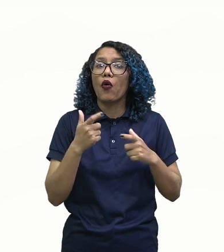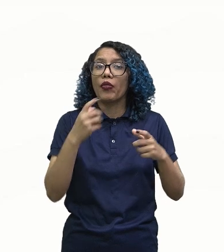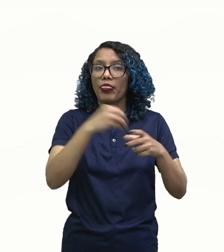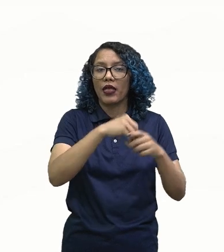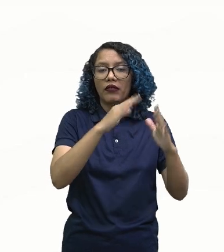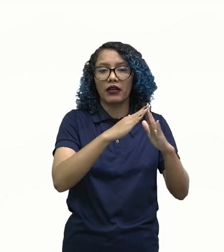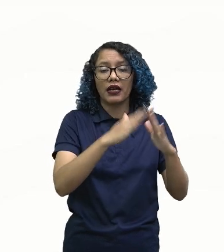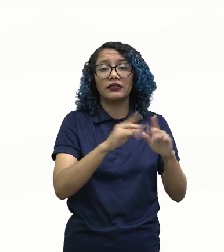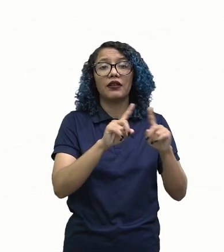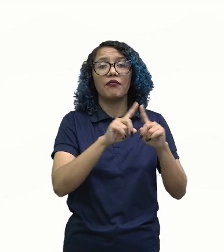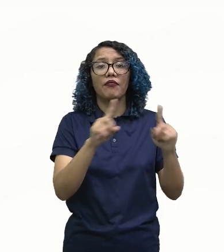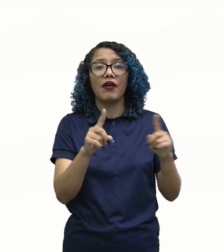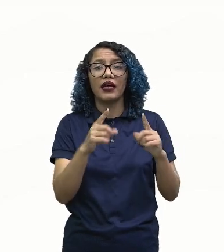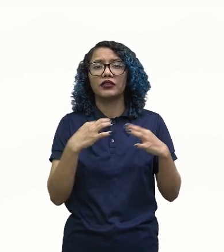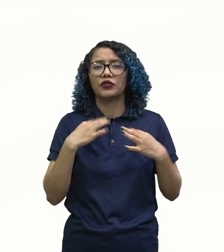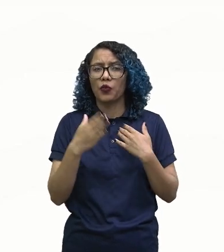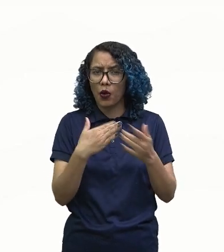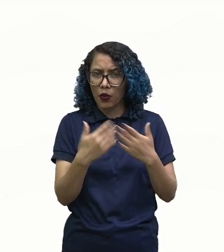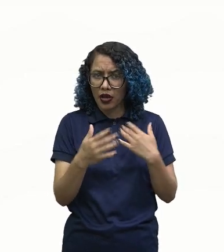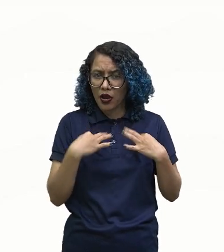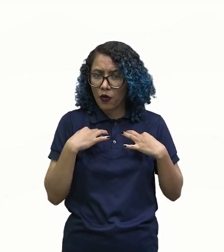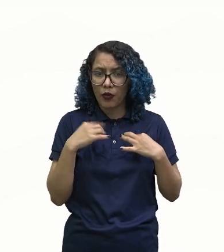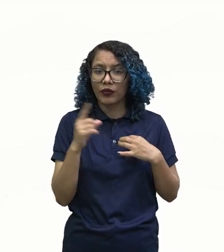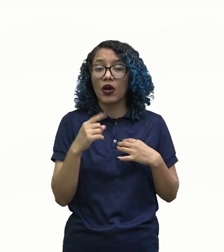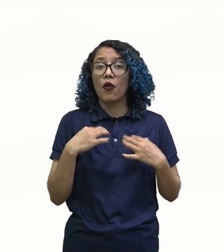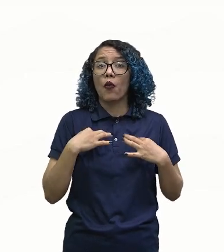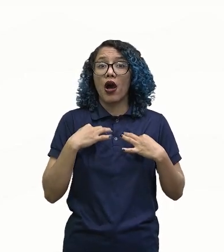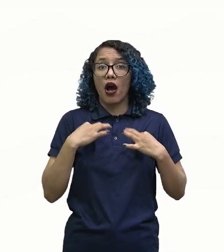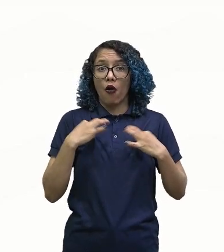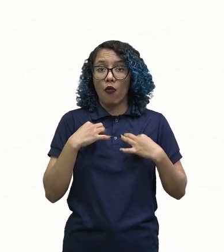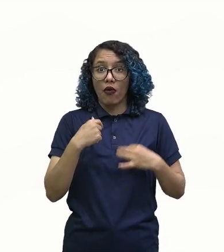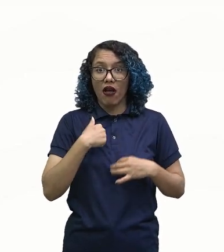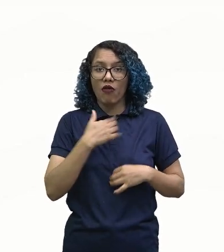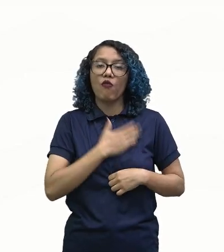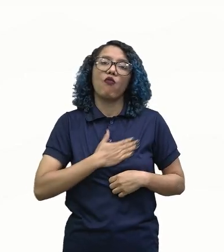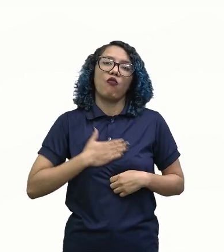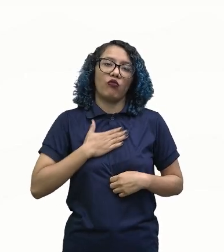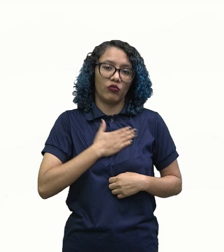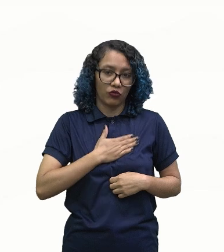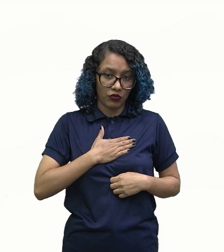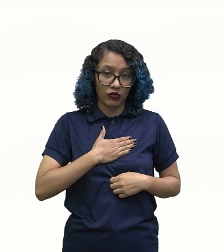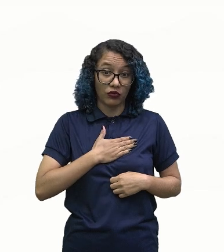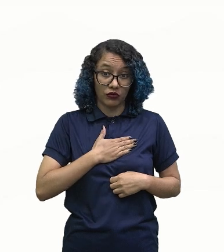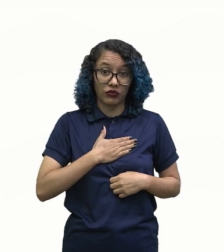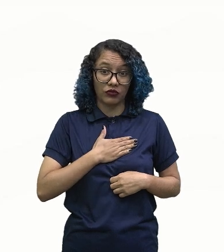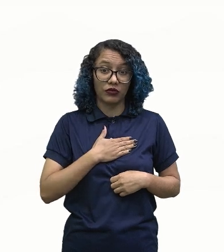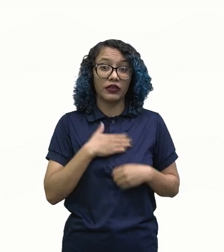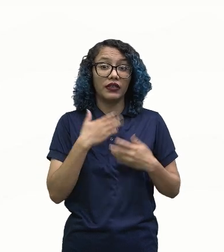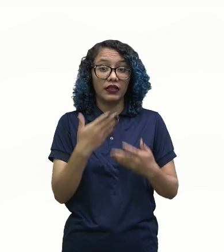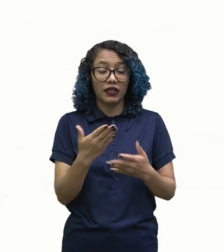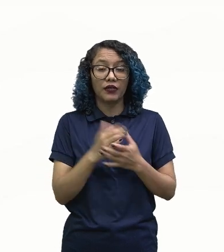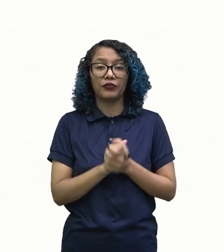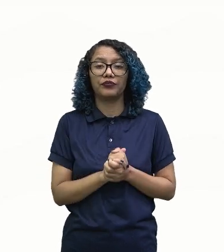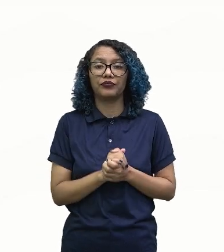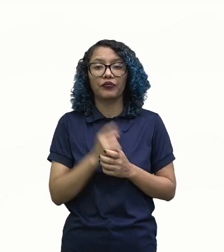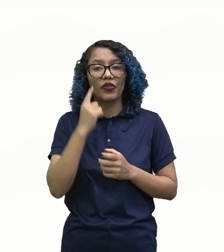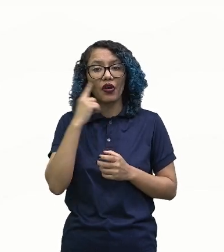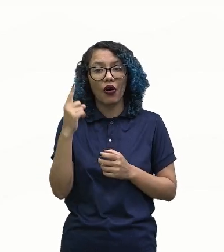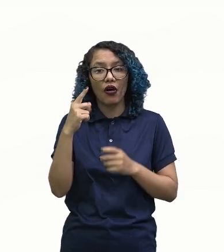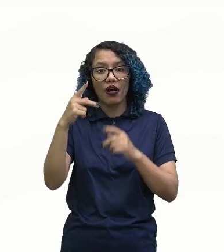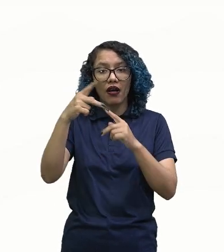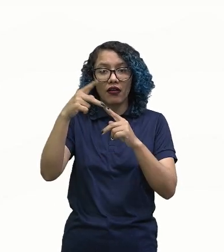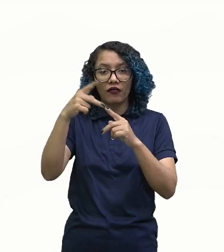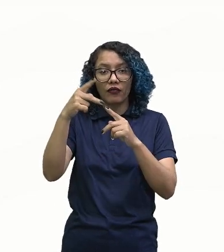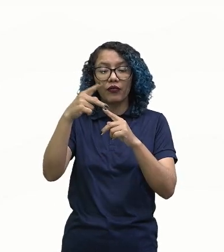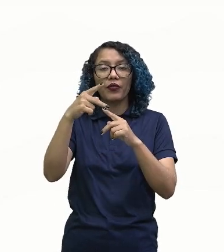roupa de que eu gosto. O que vai acontecer com esses verbos que exigem preposição? A preposição vai aparecer antes